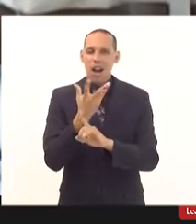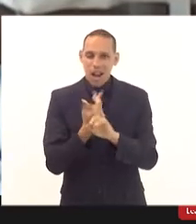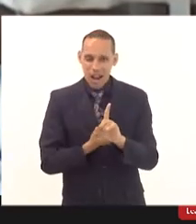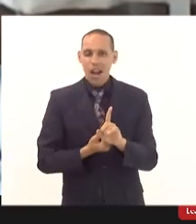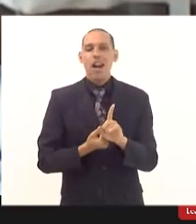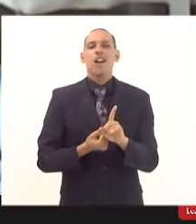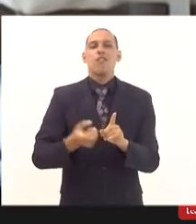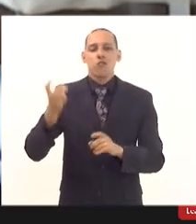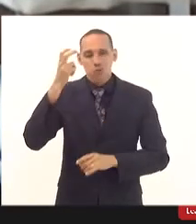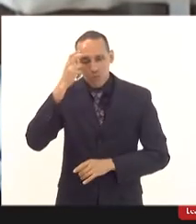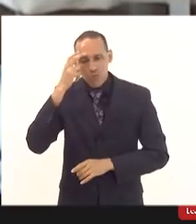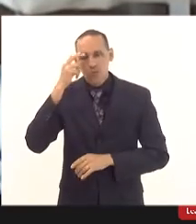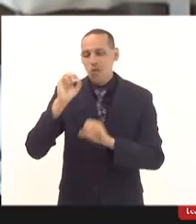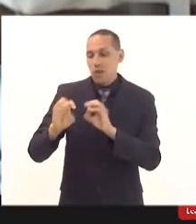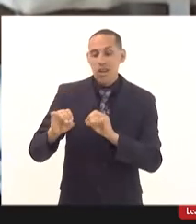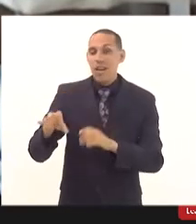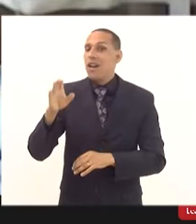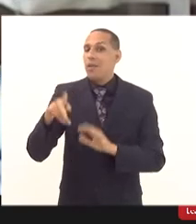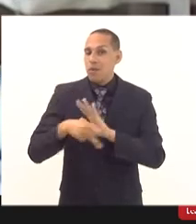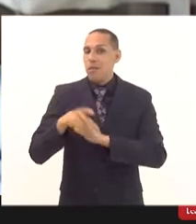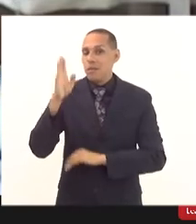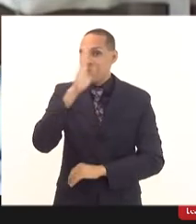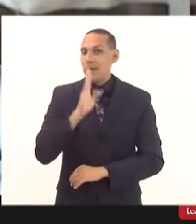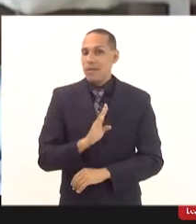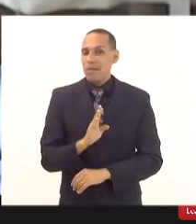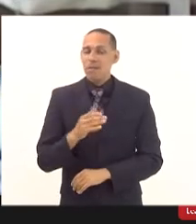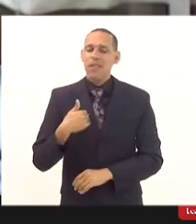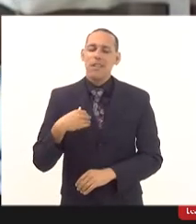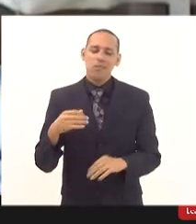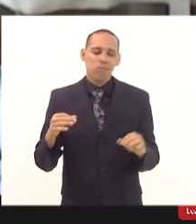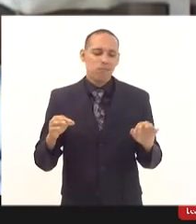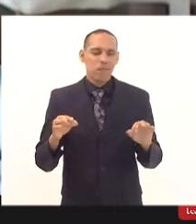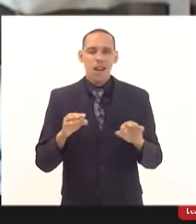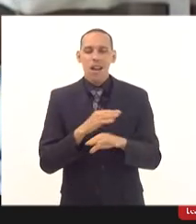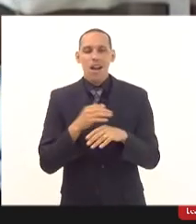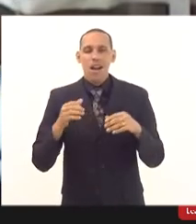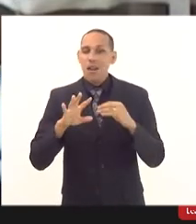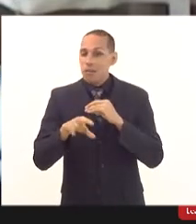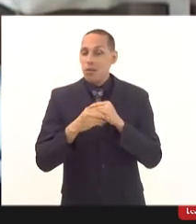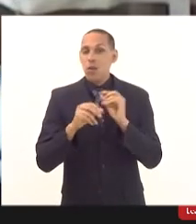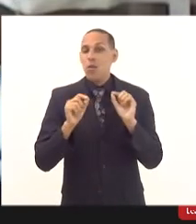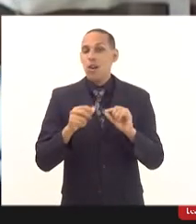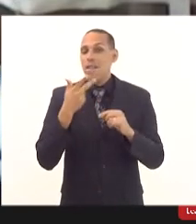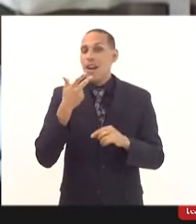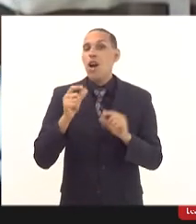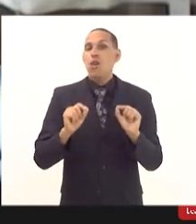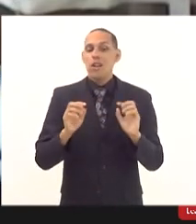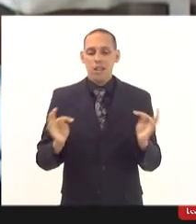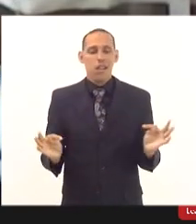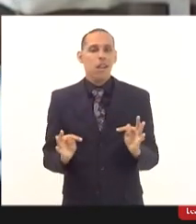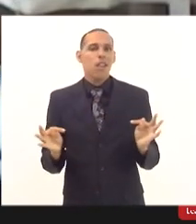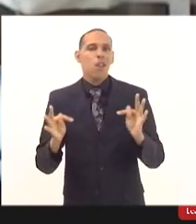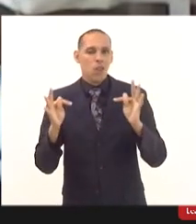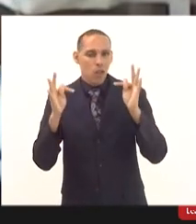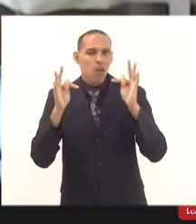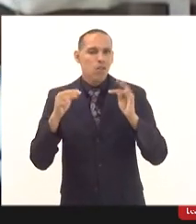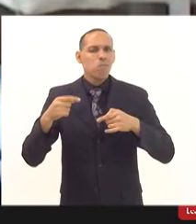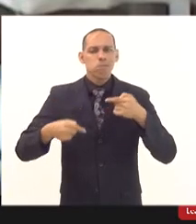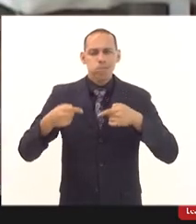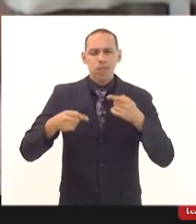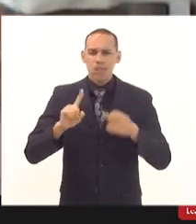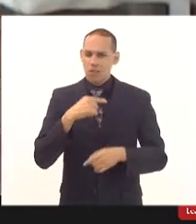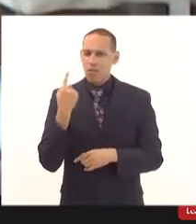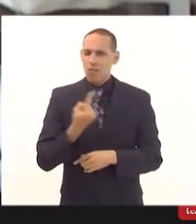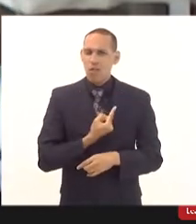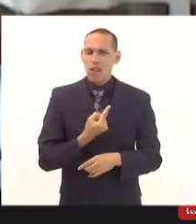e da educação brasileira eu termino a minha contribuição falando da Polêmica tecnológica né entendendo nós